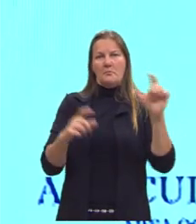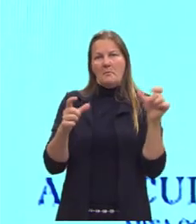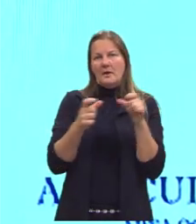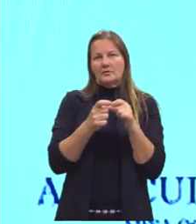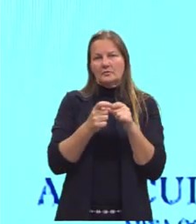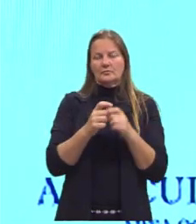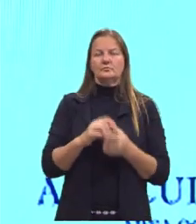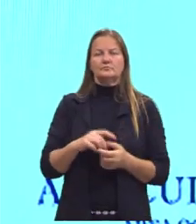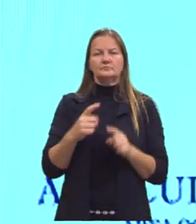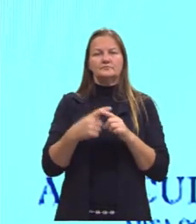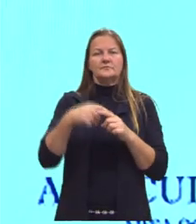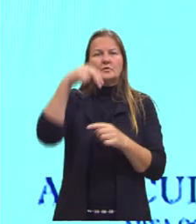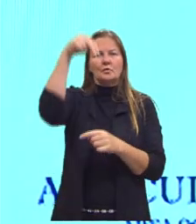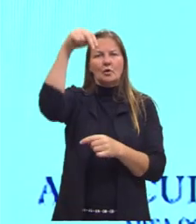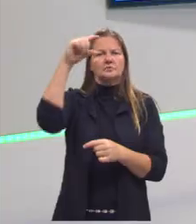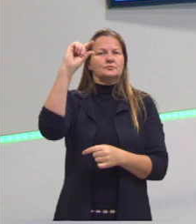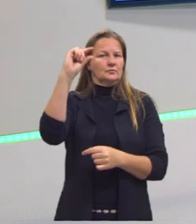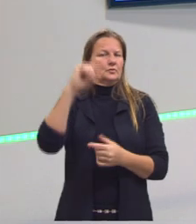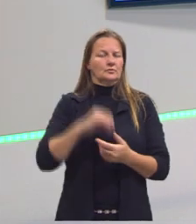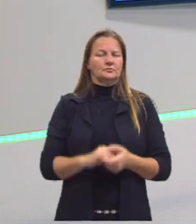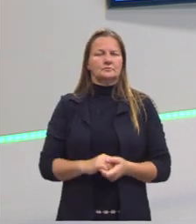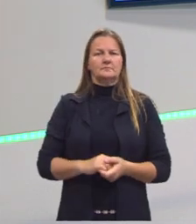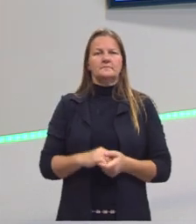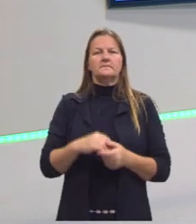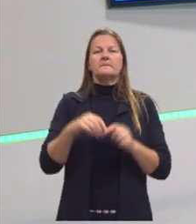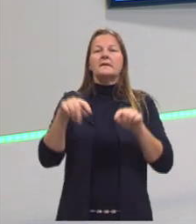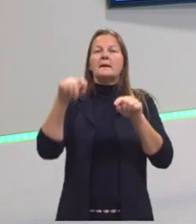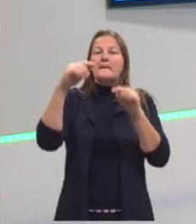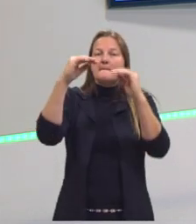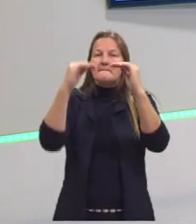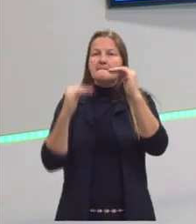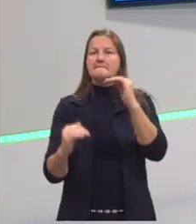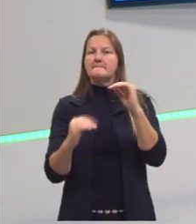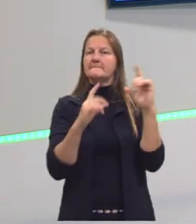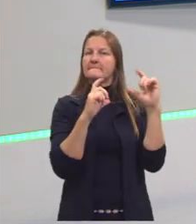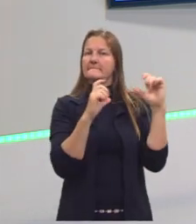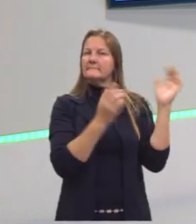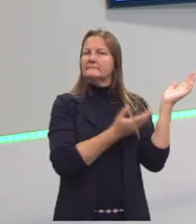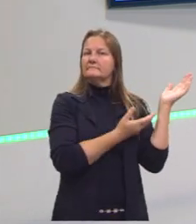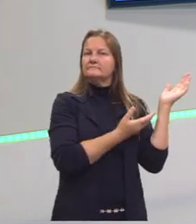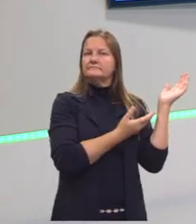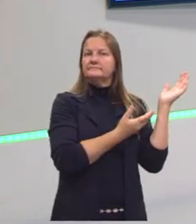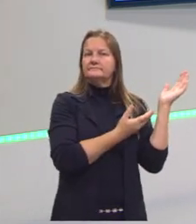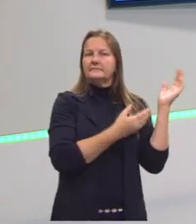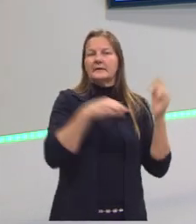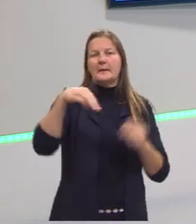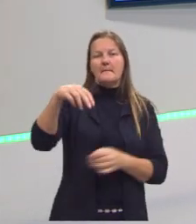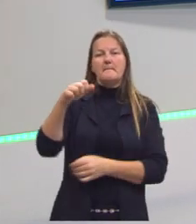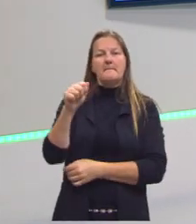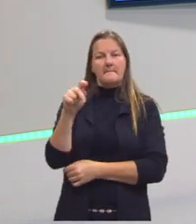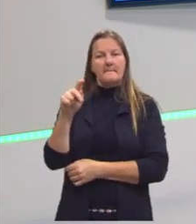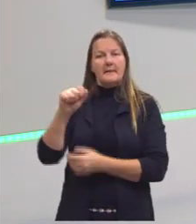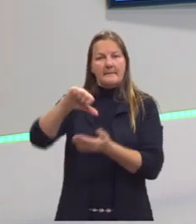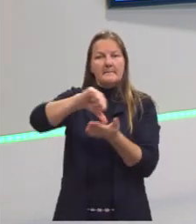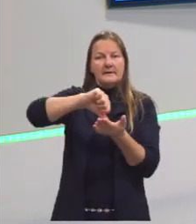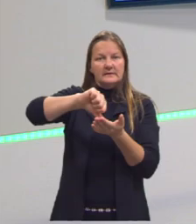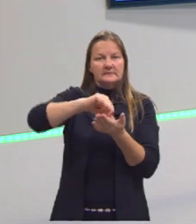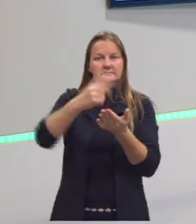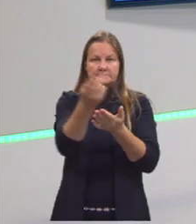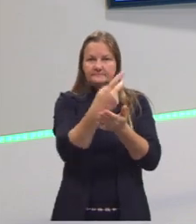relacionada e o norte também e aqui embaixo mostra o mapa né Vamos mostrar o mapa dessas localizações aí desses